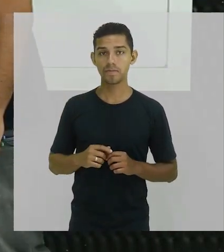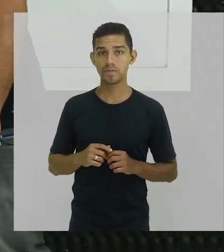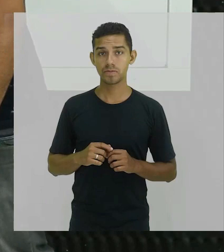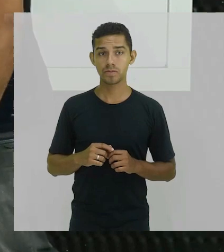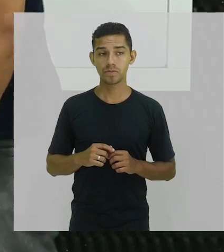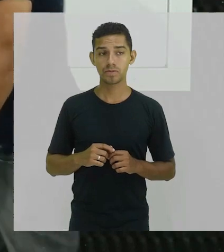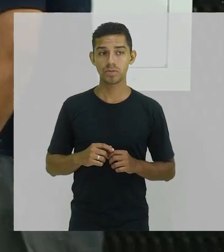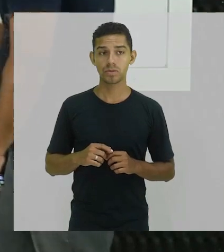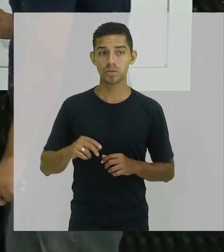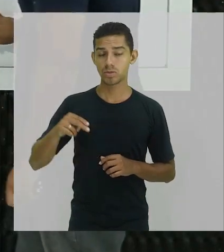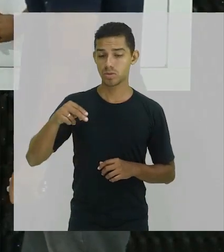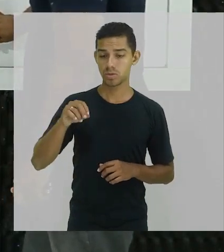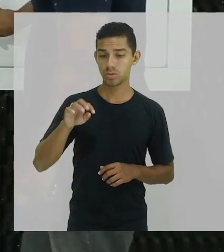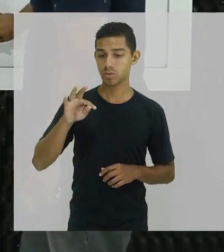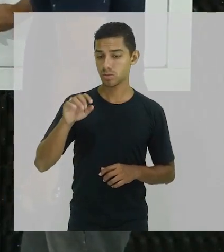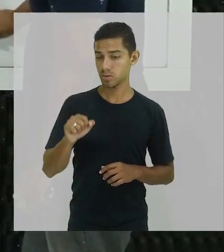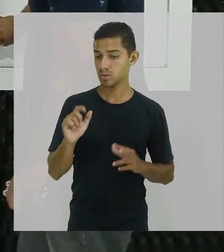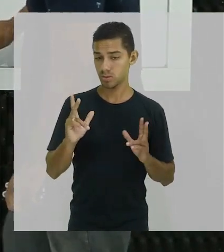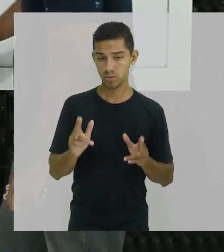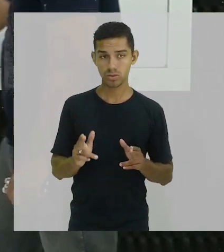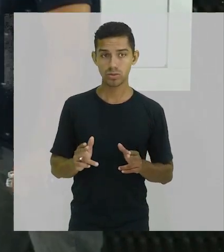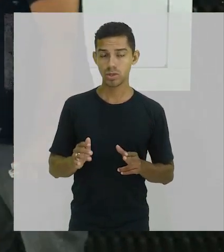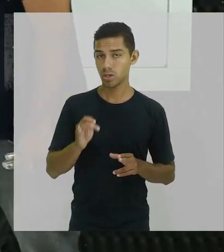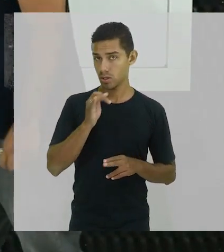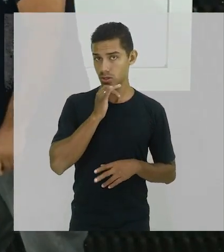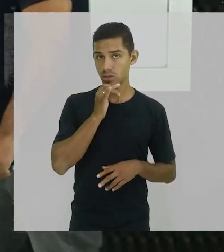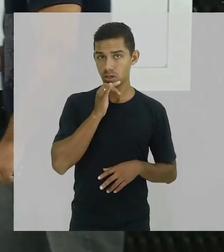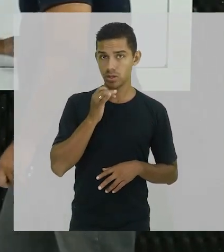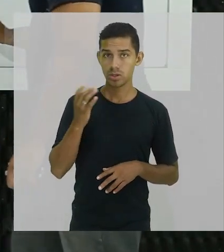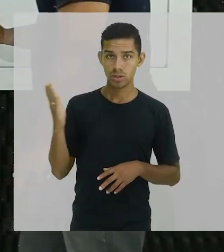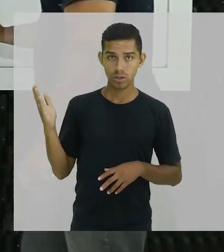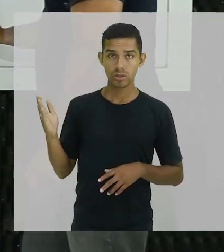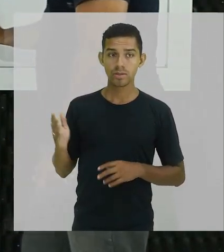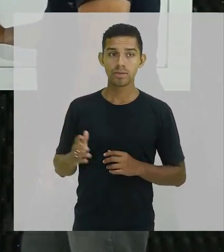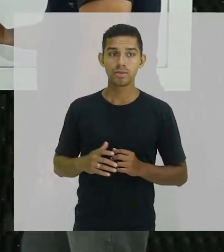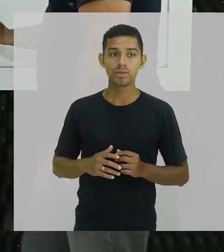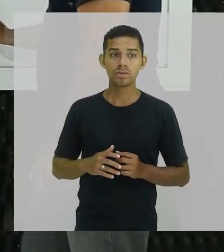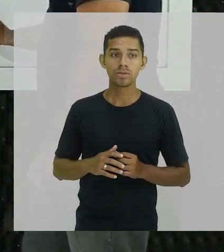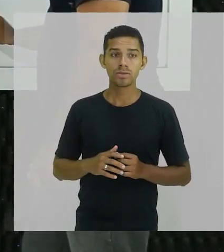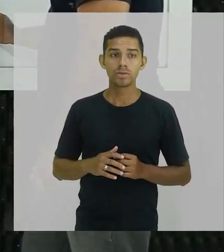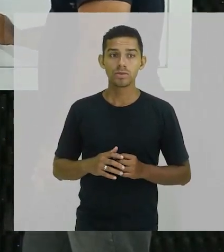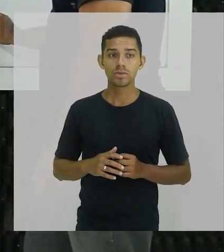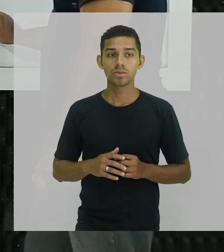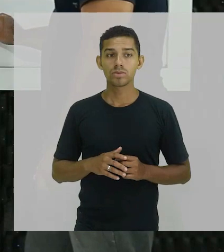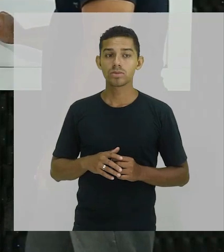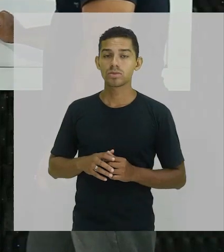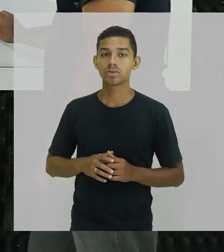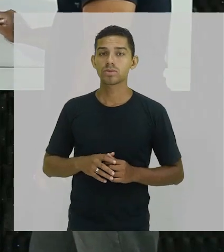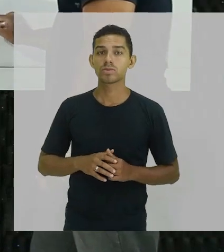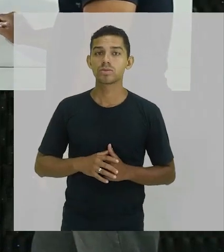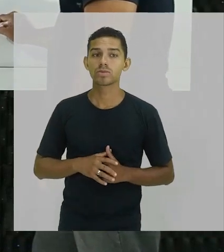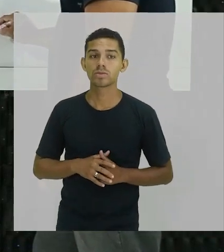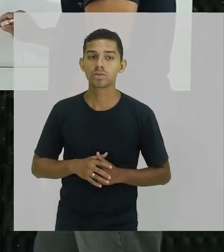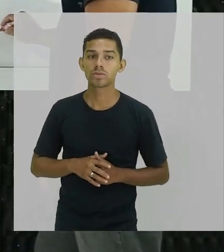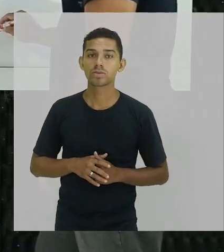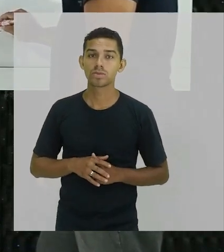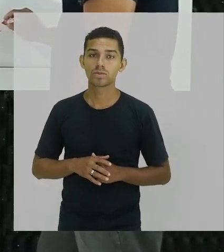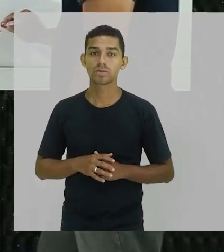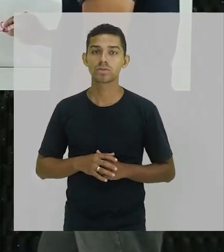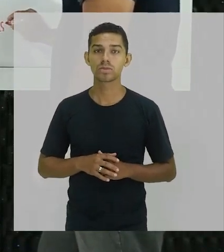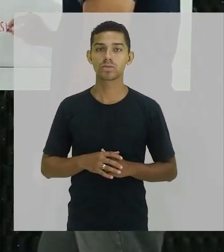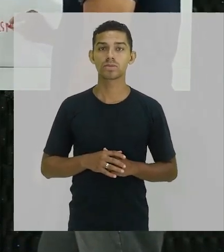de mesma nota, por exemplo, né? Então, são sons